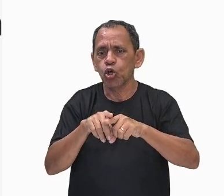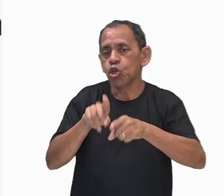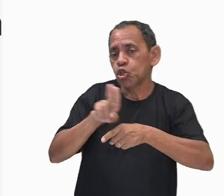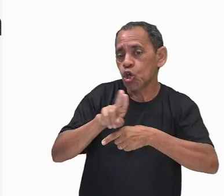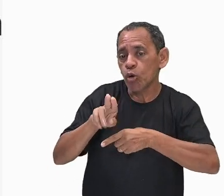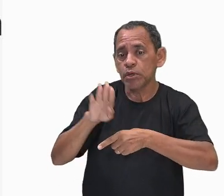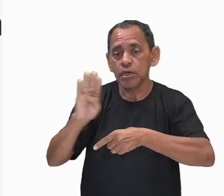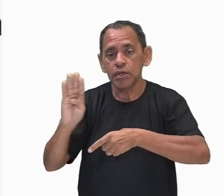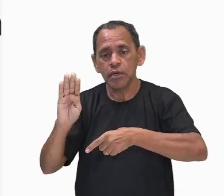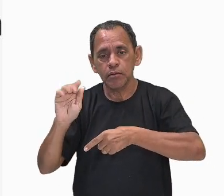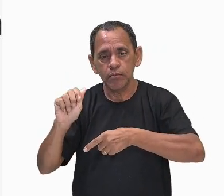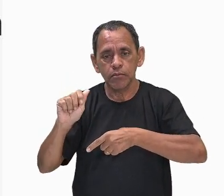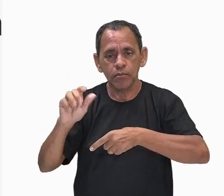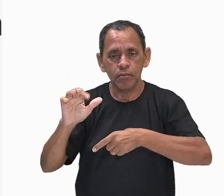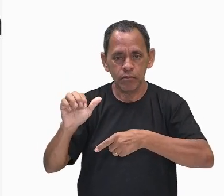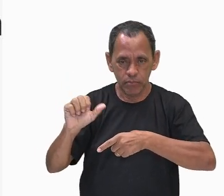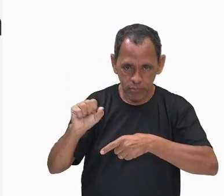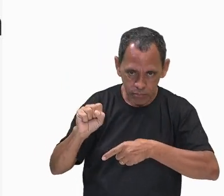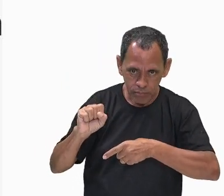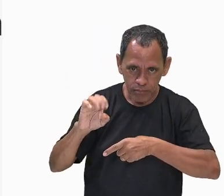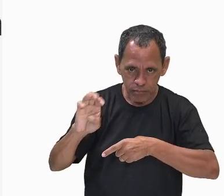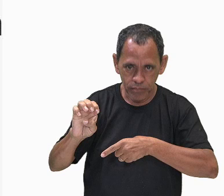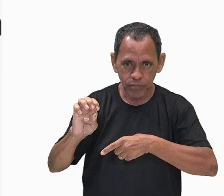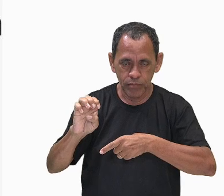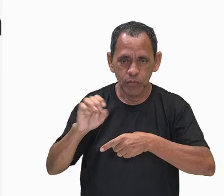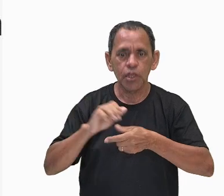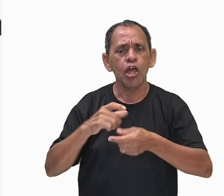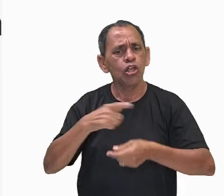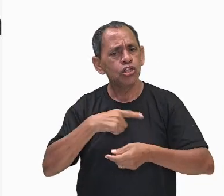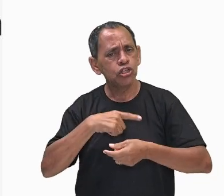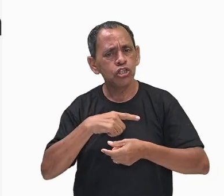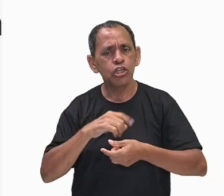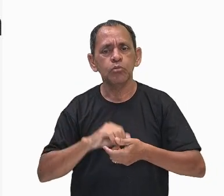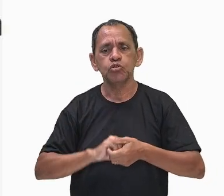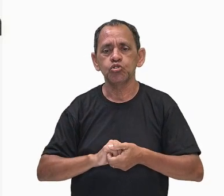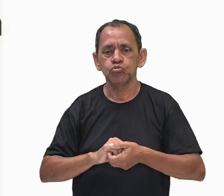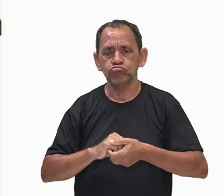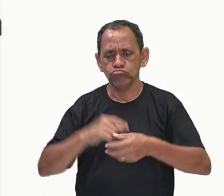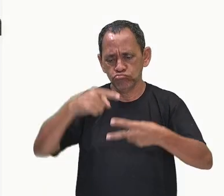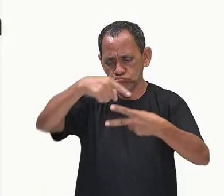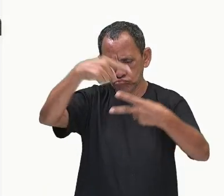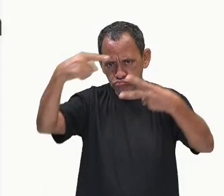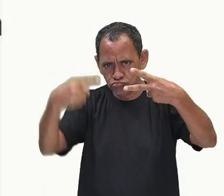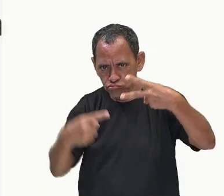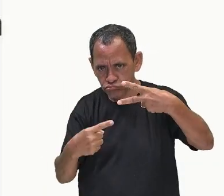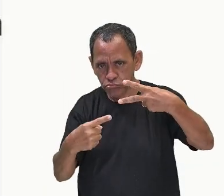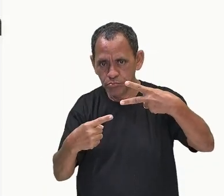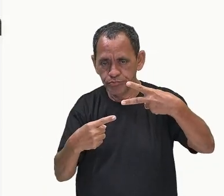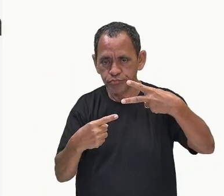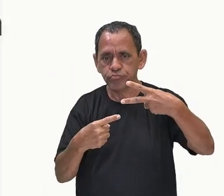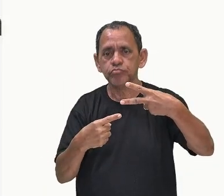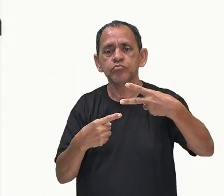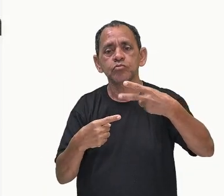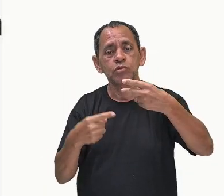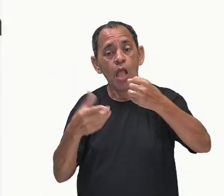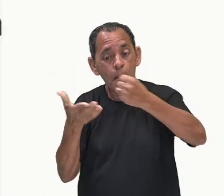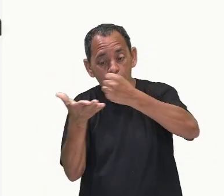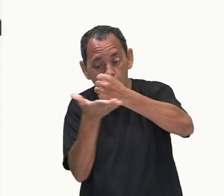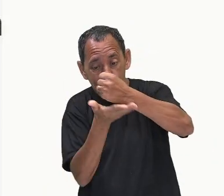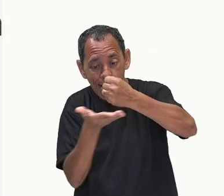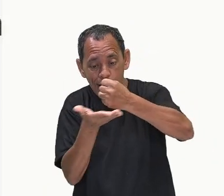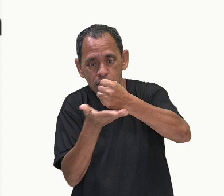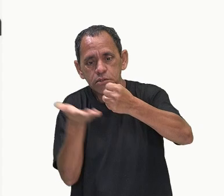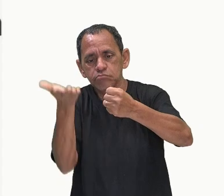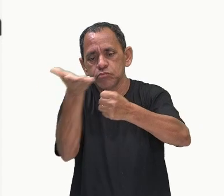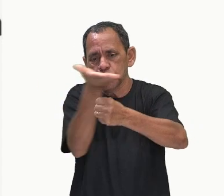nós temos em consideração dois planos, tá bom? Assim como nós temos um plano aqui na